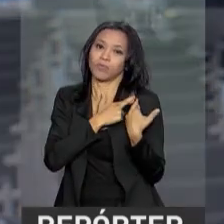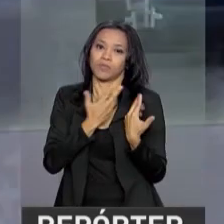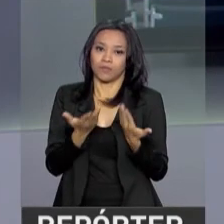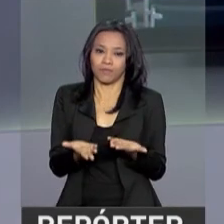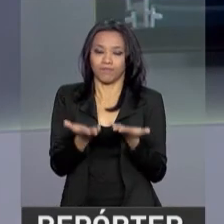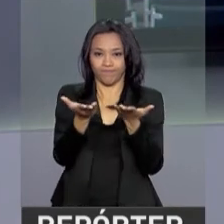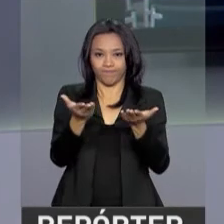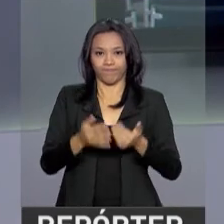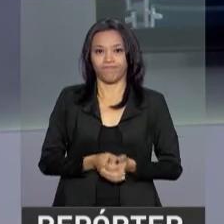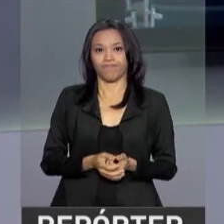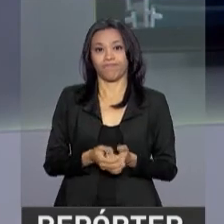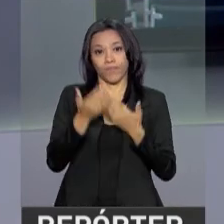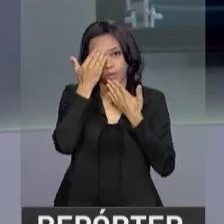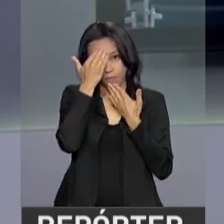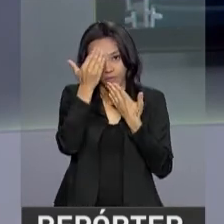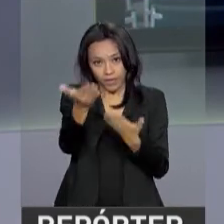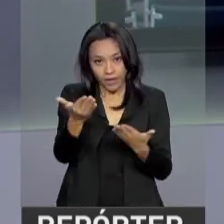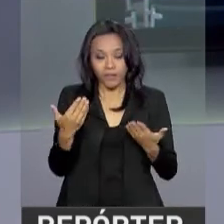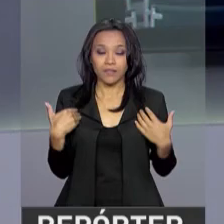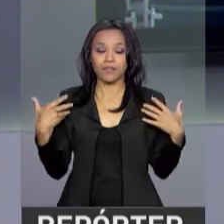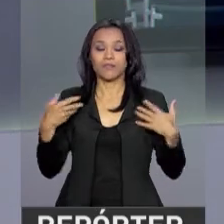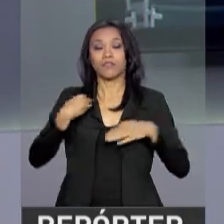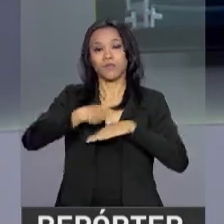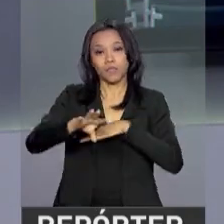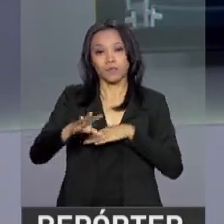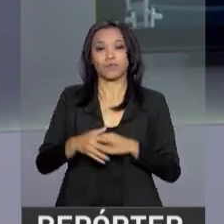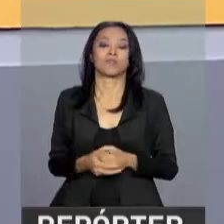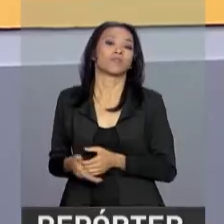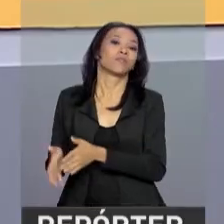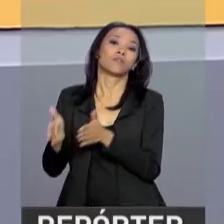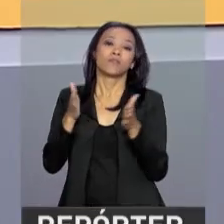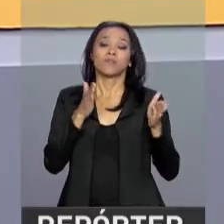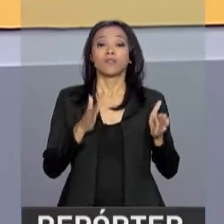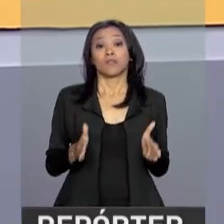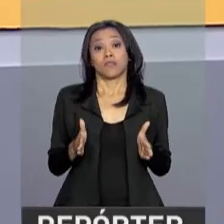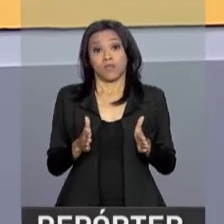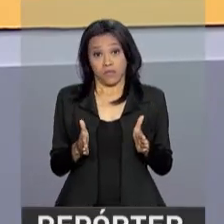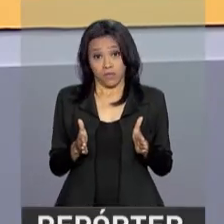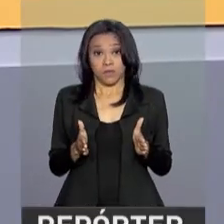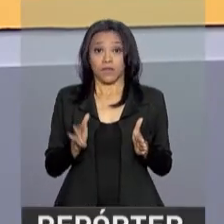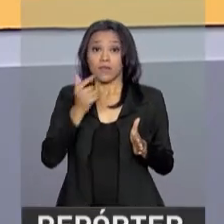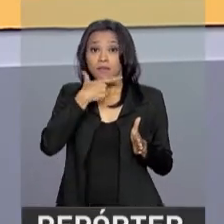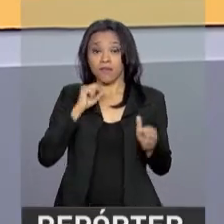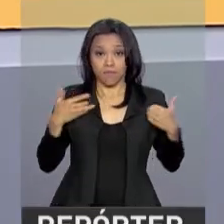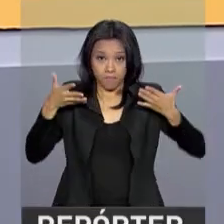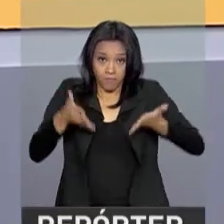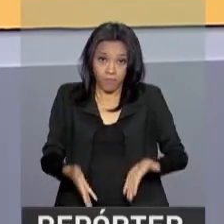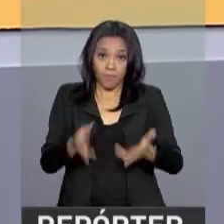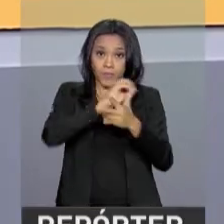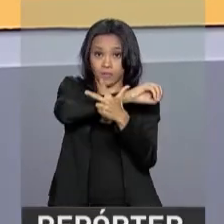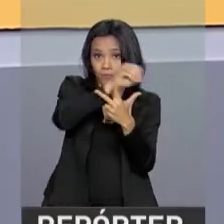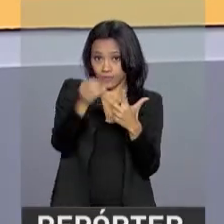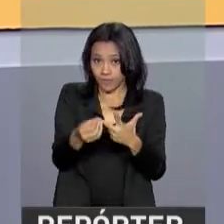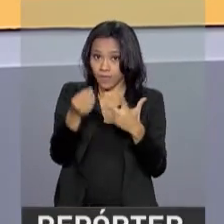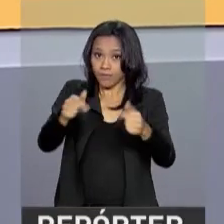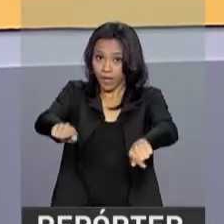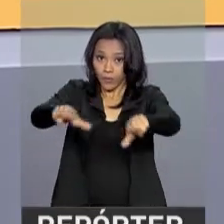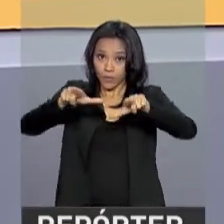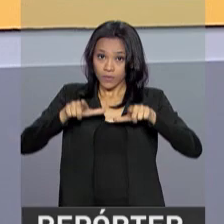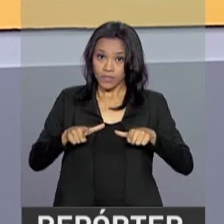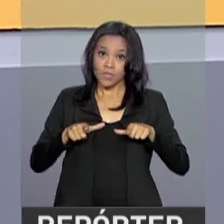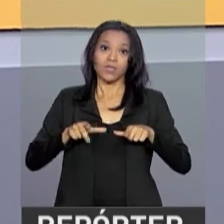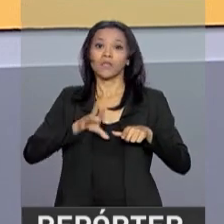você muito obrigada massa pelas suas informações o participante do exame nacional para certificação de